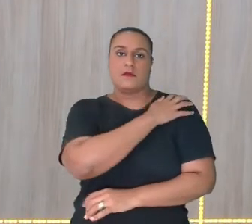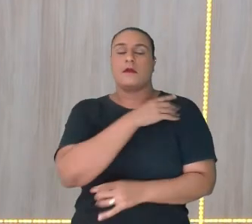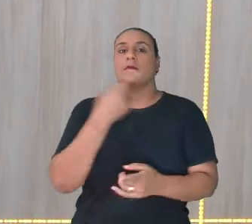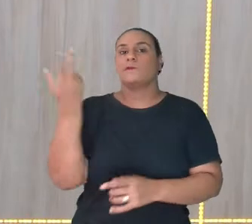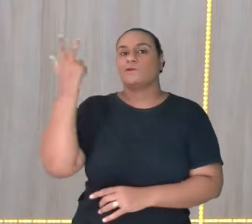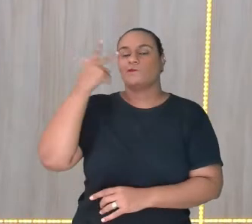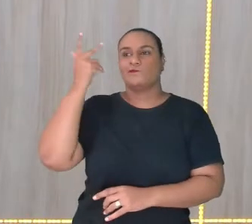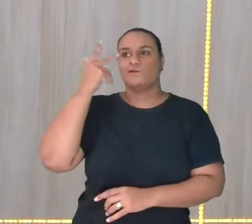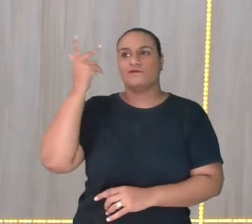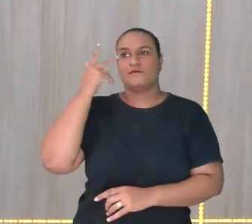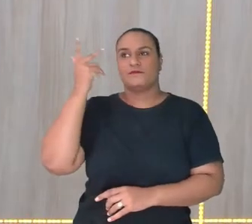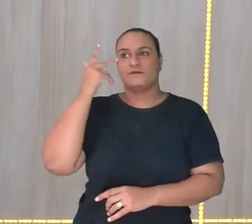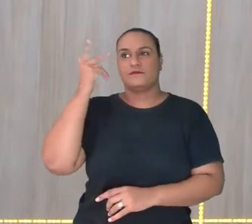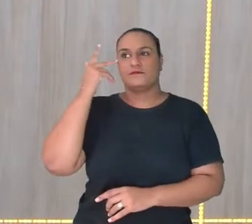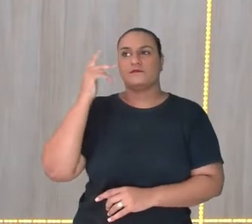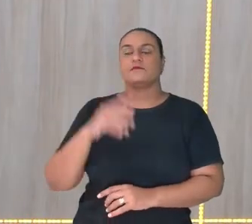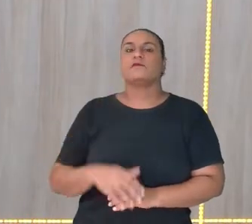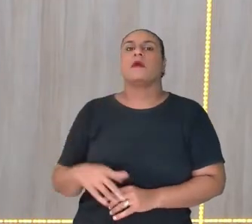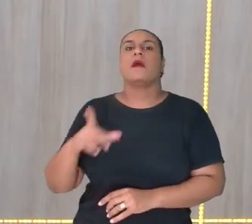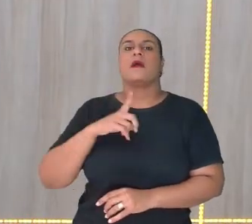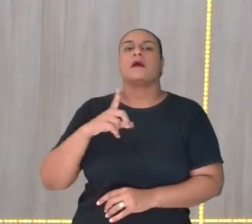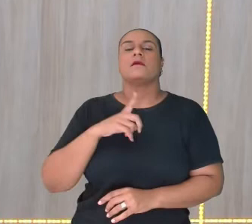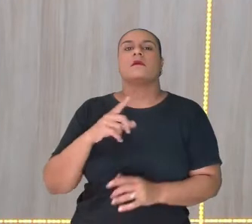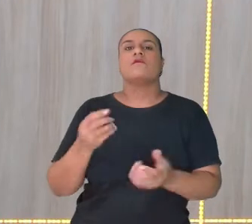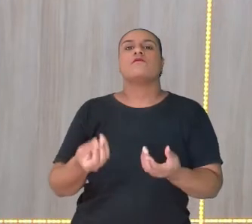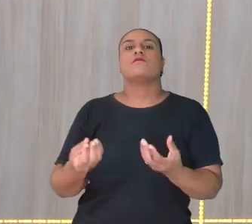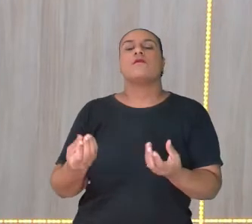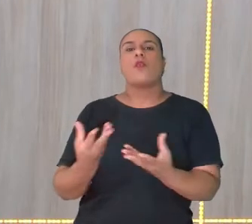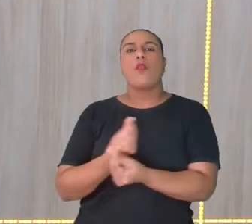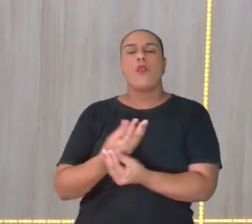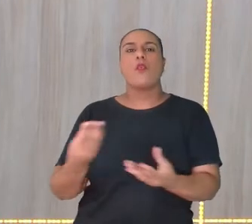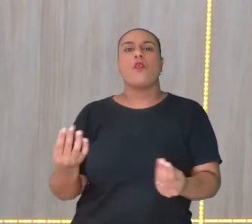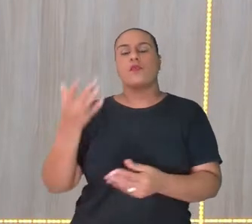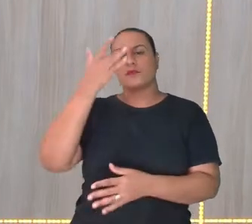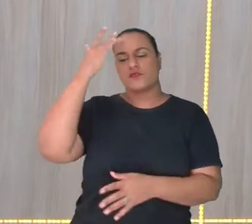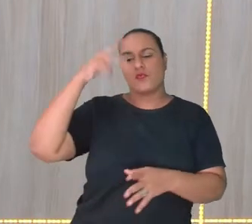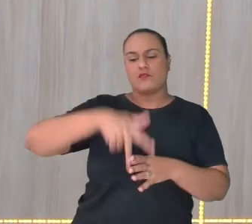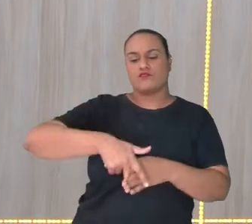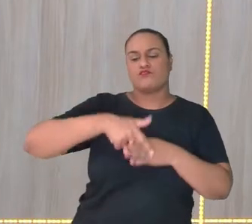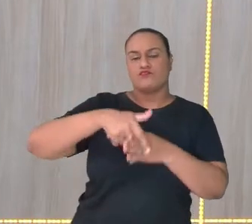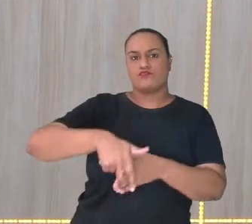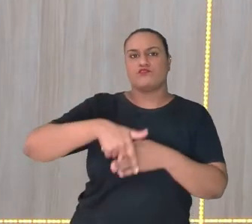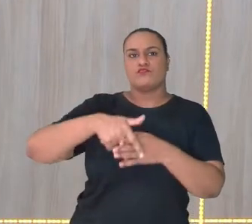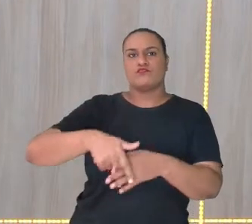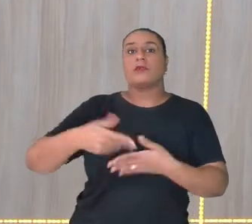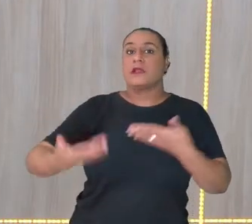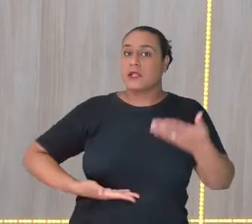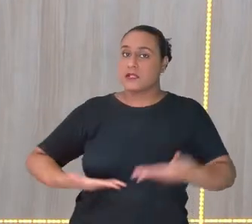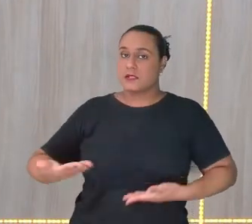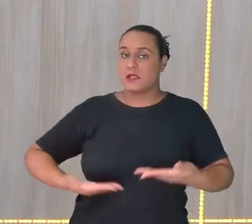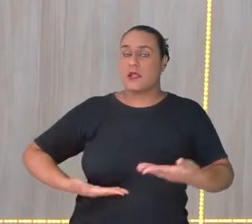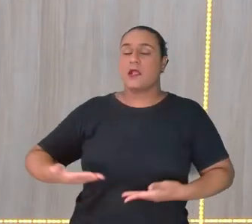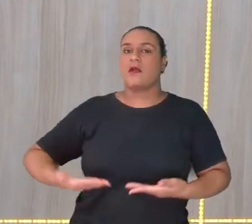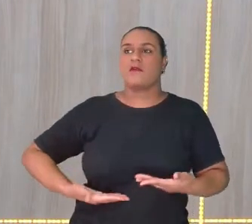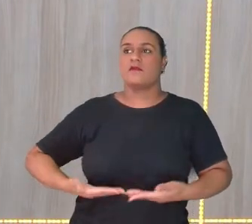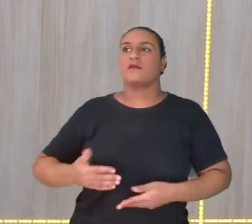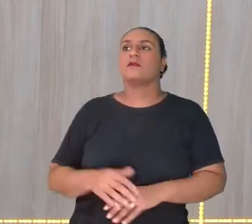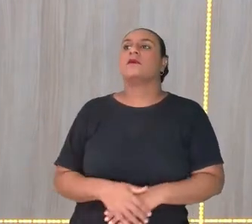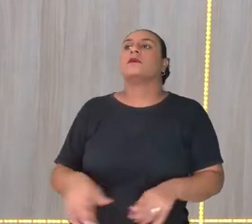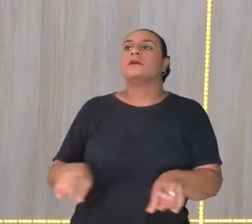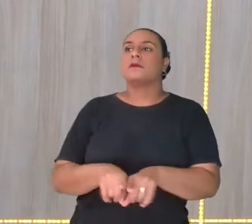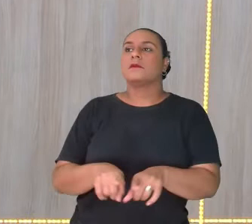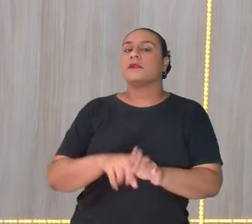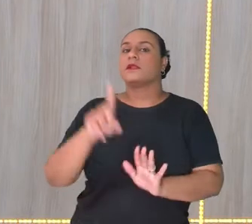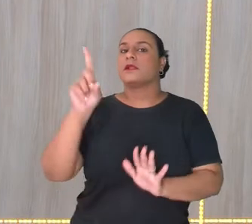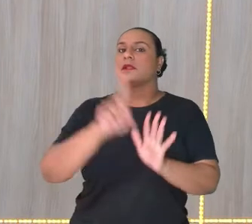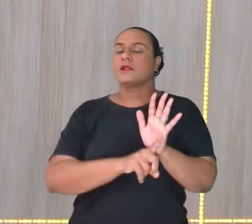geralmente eles tinham, né, uma grande quantidade de cavaleiros, né, que lhes serviam. Gozavam aí de